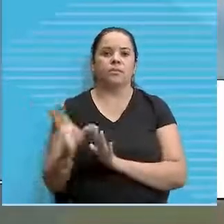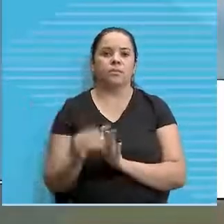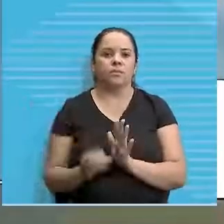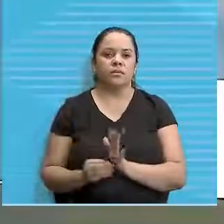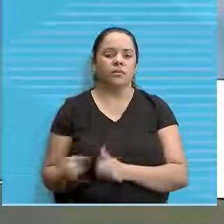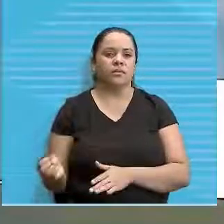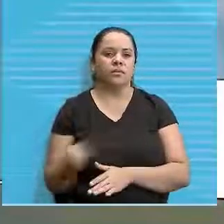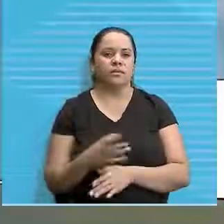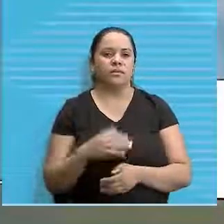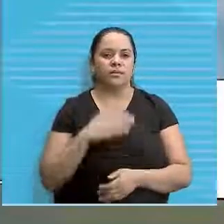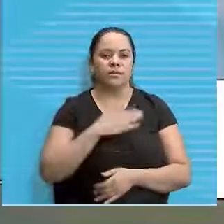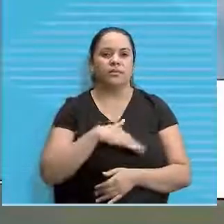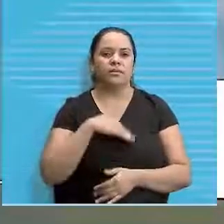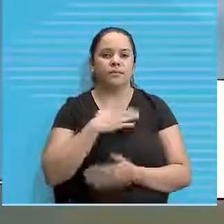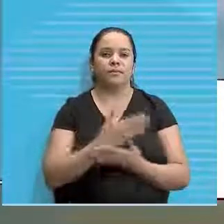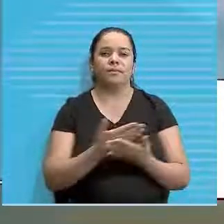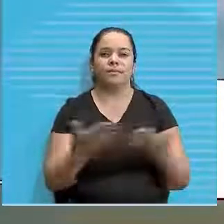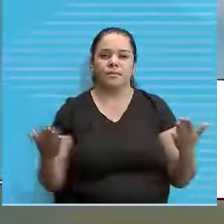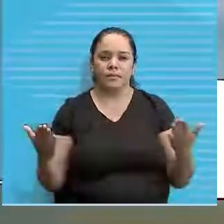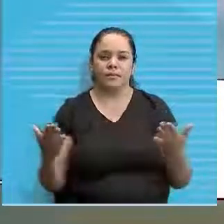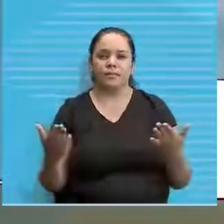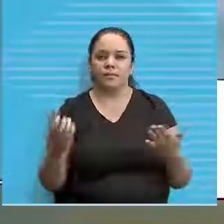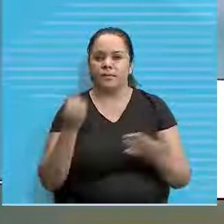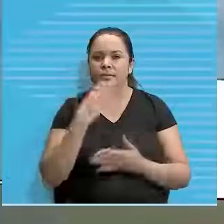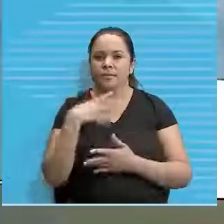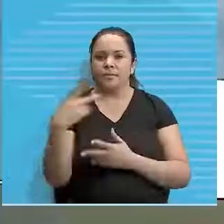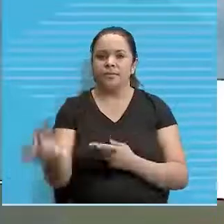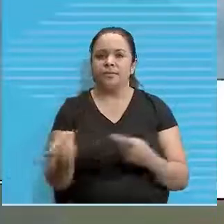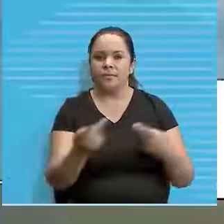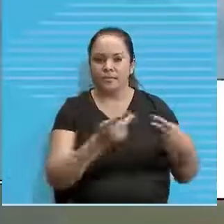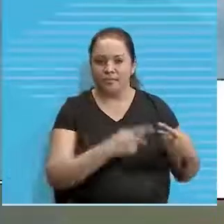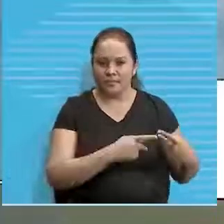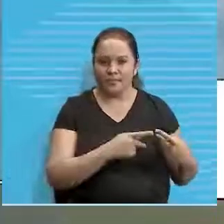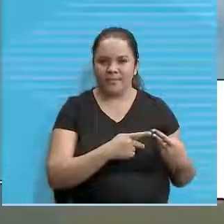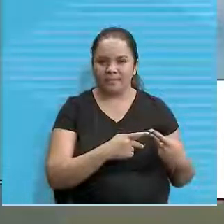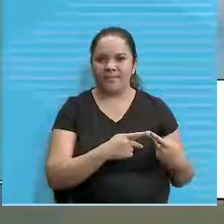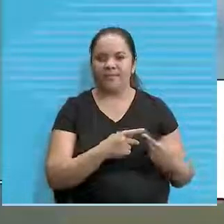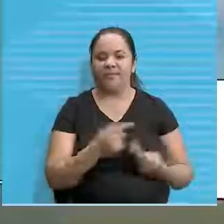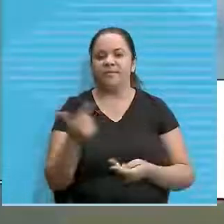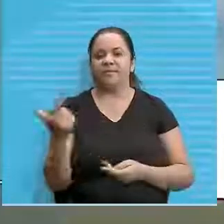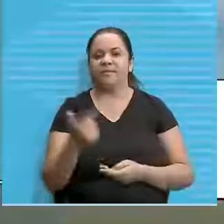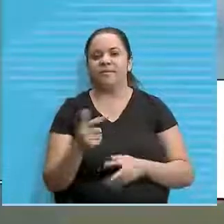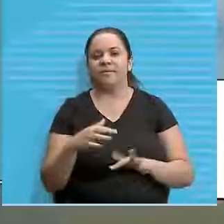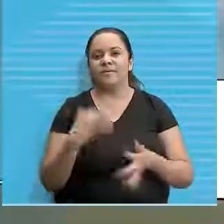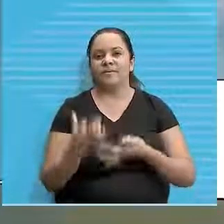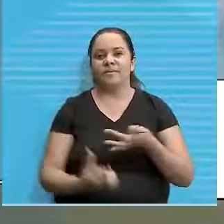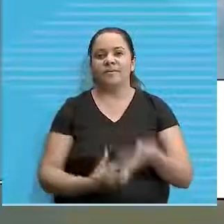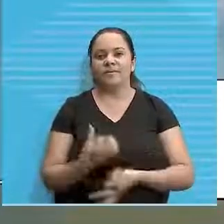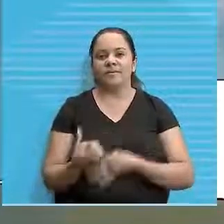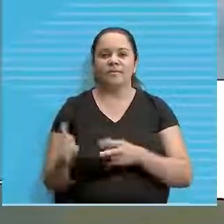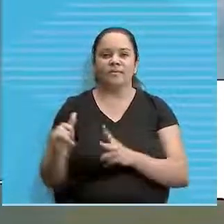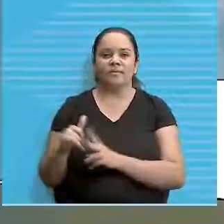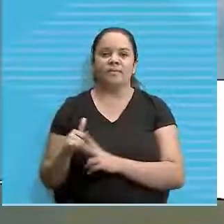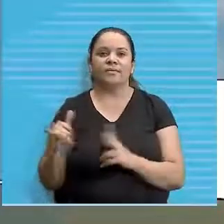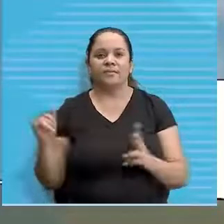foi um prazer estar aqui com vocês. Sejam todos bem-vindos e bem-vindas ao segundo semestre aqui no canal